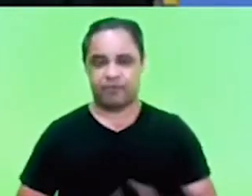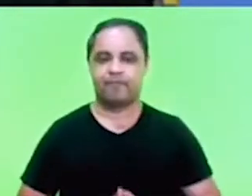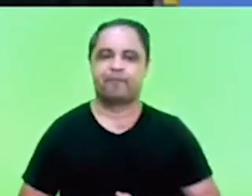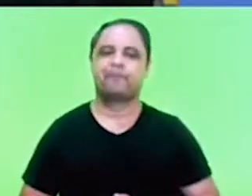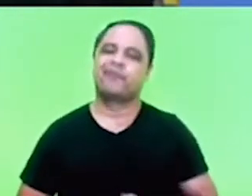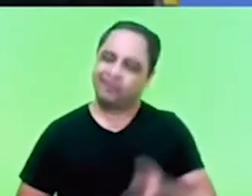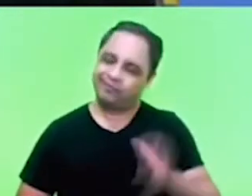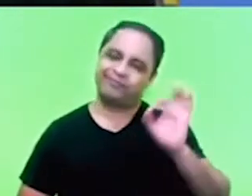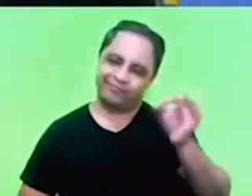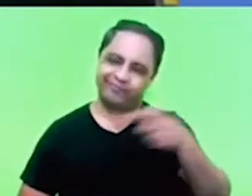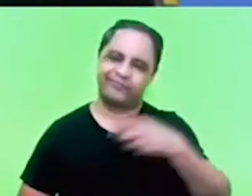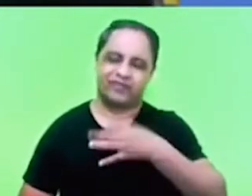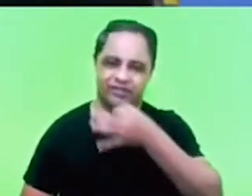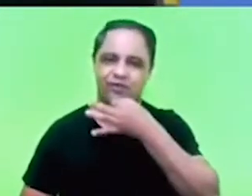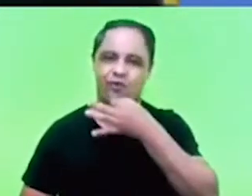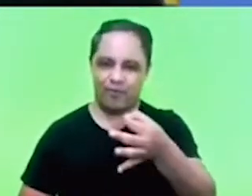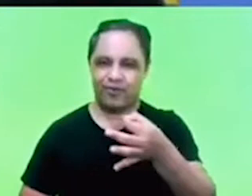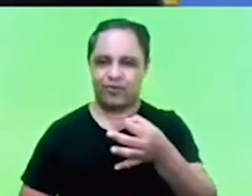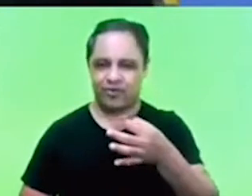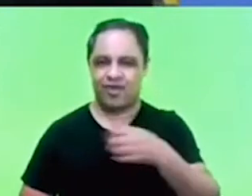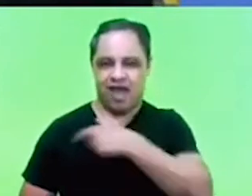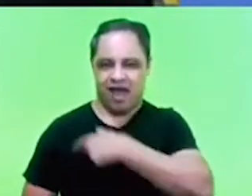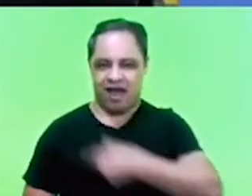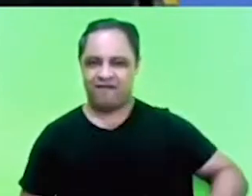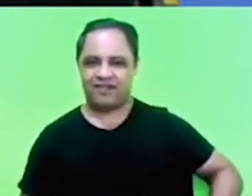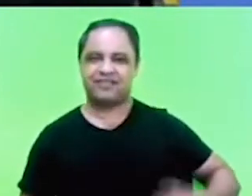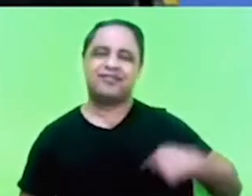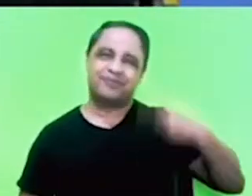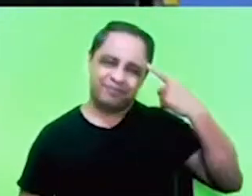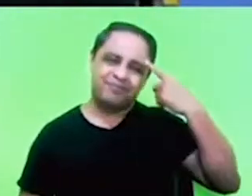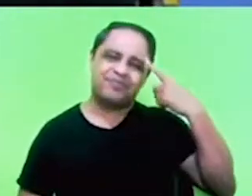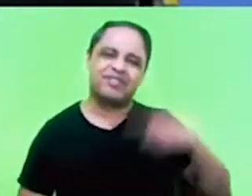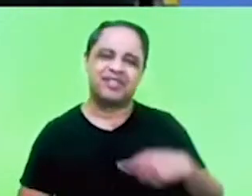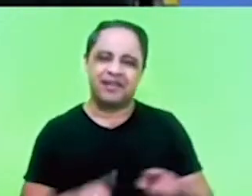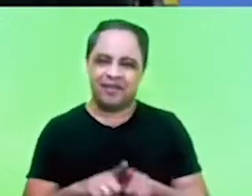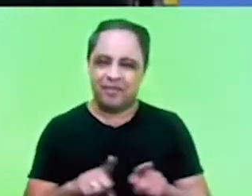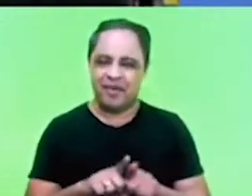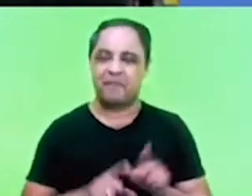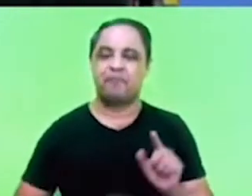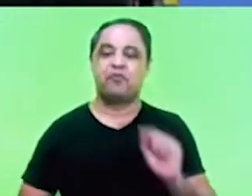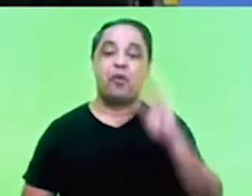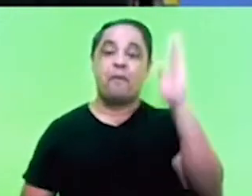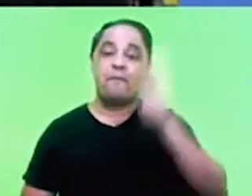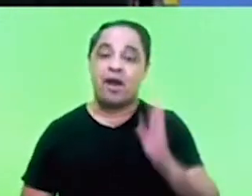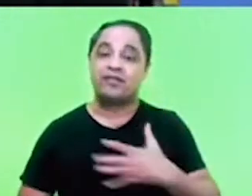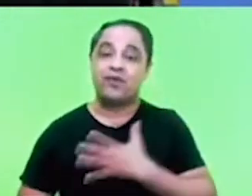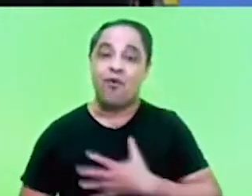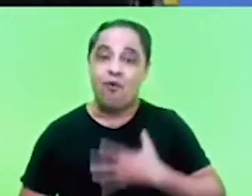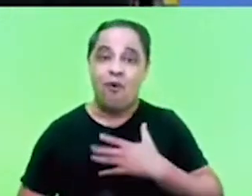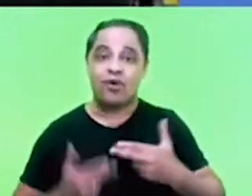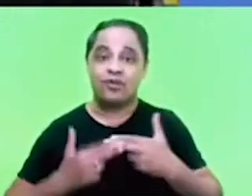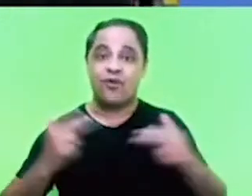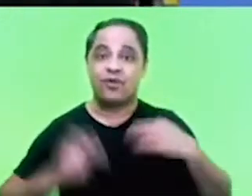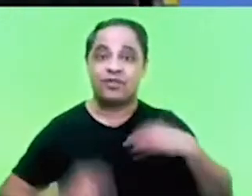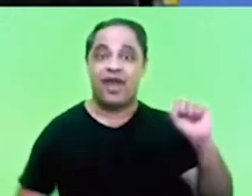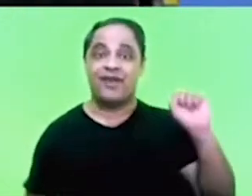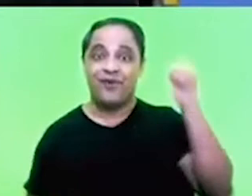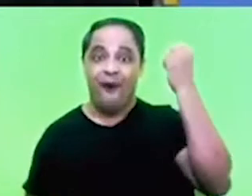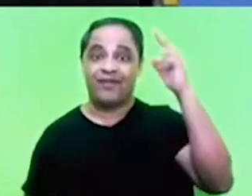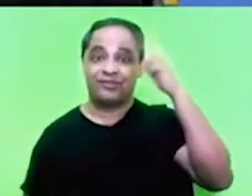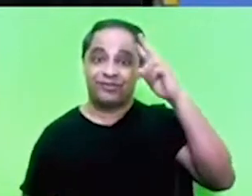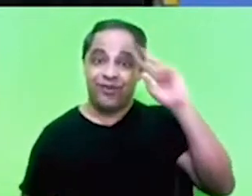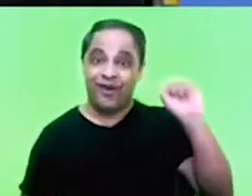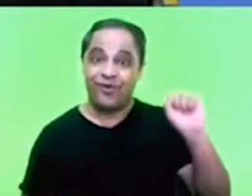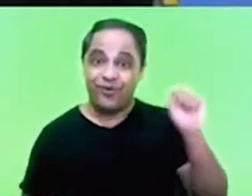Você comentou uma coisa que você falou agora em você comentou comigo quando a gente estava conversando que o Brasil gosta desses heróis, né? Dessas histórias heróicas